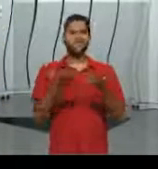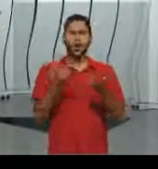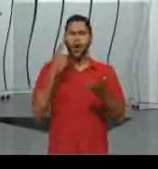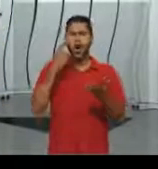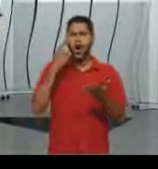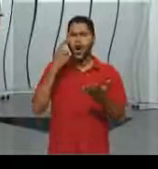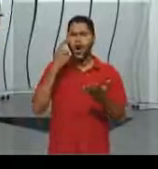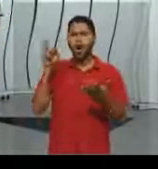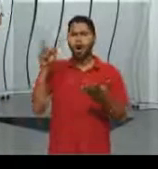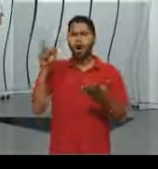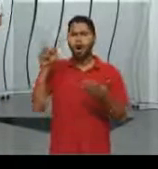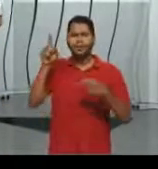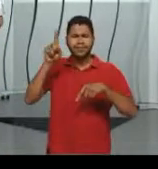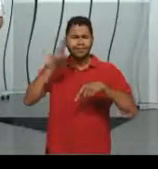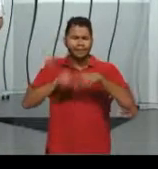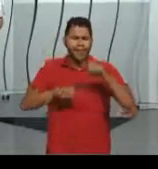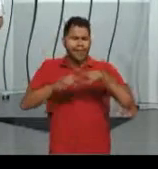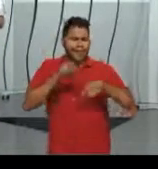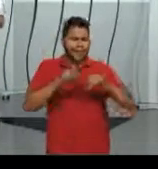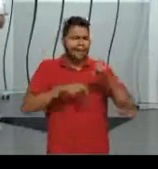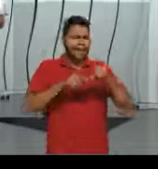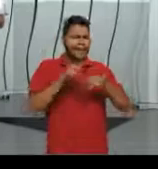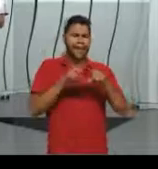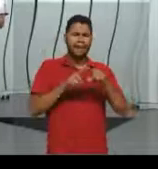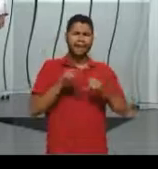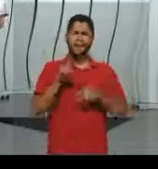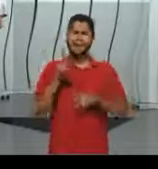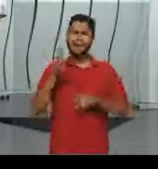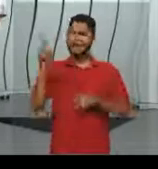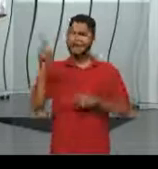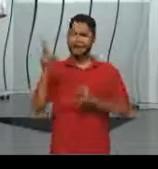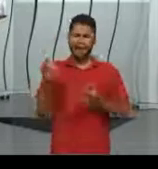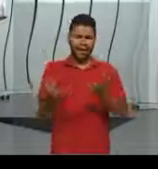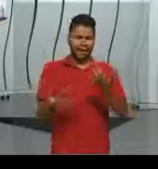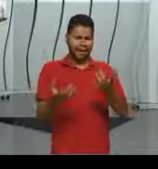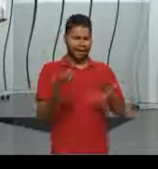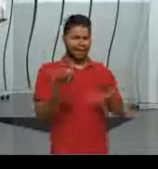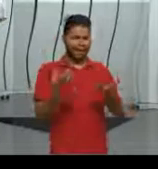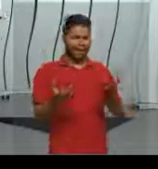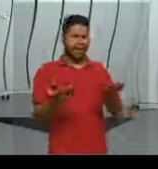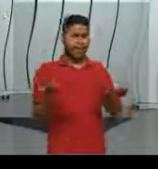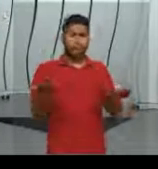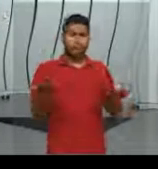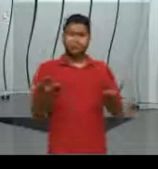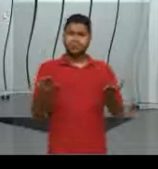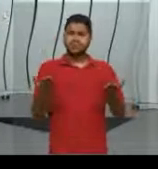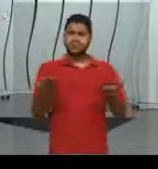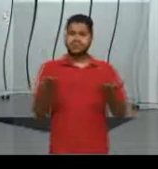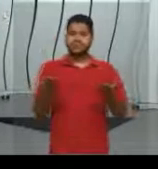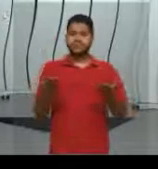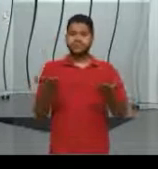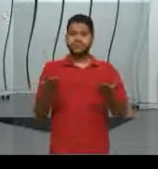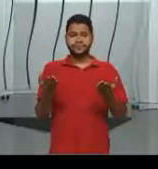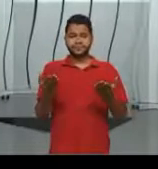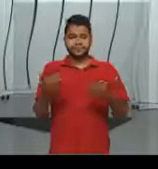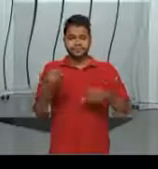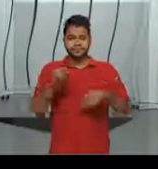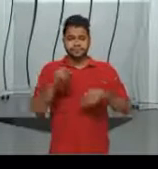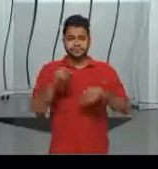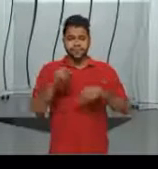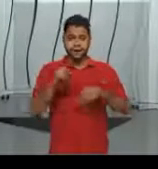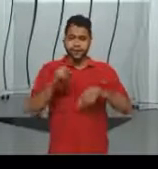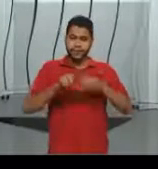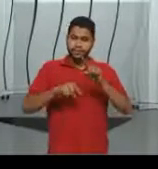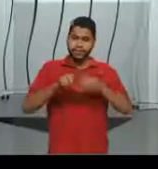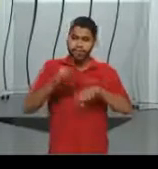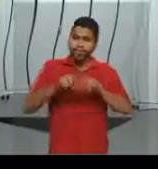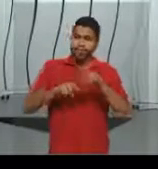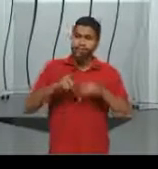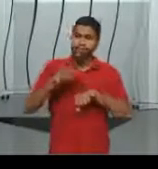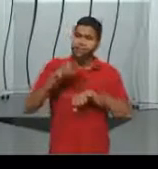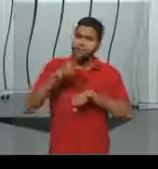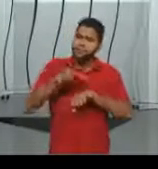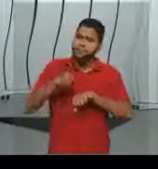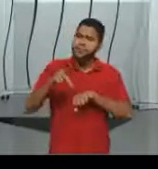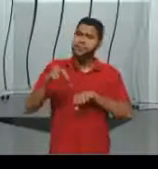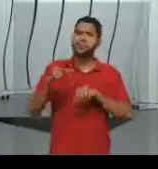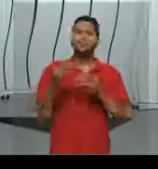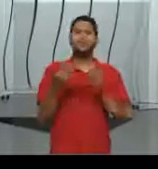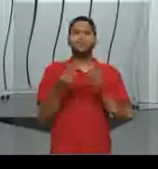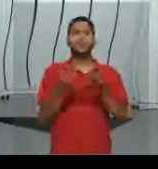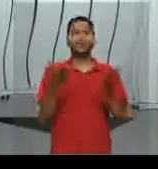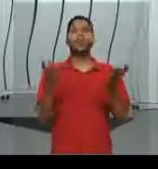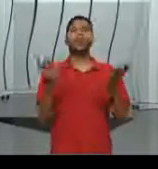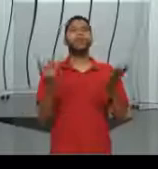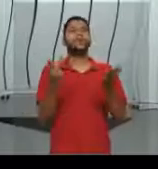quanto material que estava lá, e agora eu trouxe como matéria-prima para mostrar para vocês o que